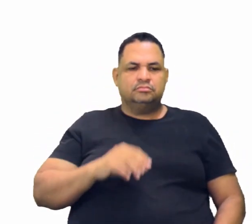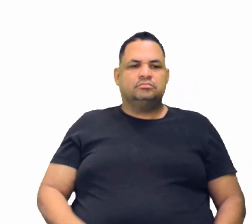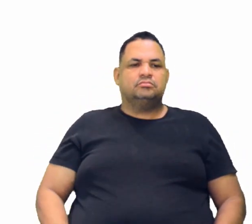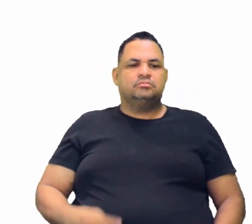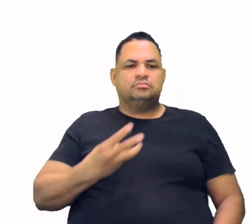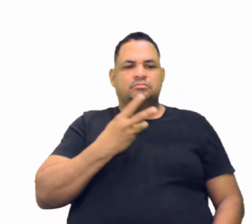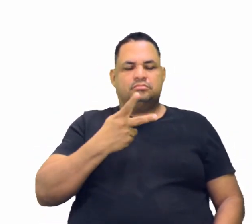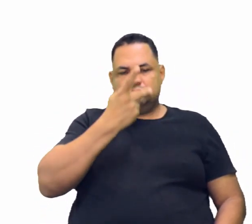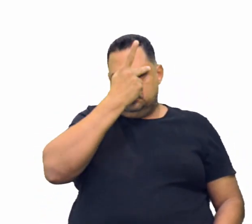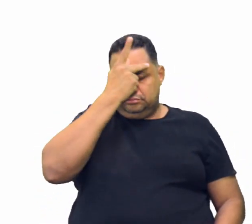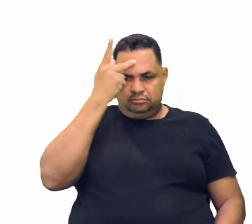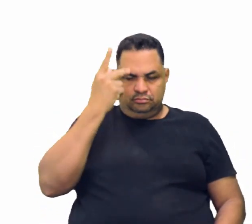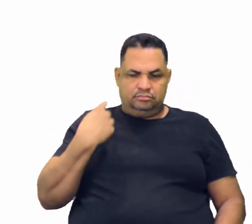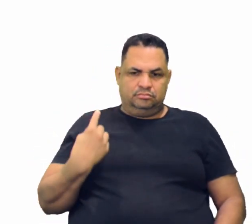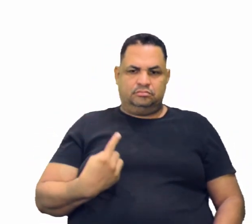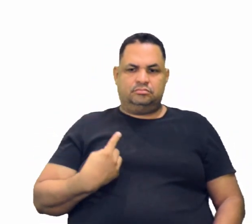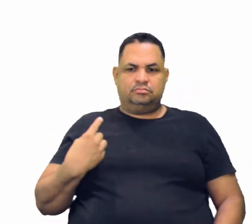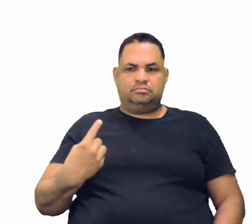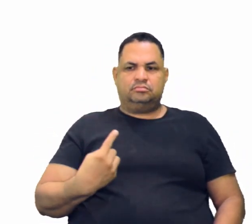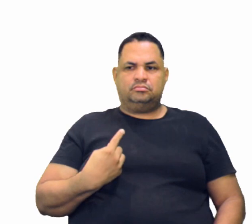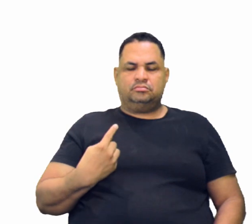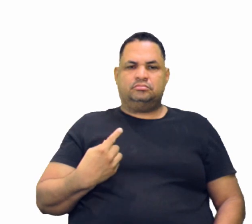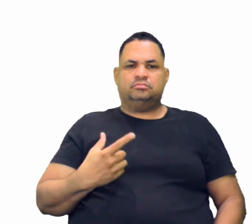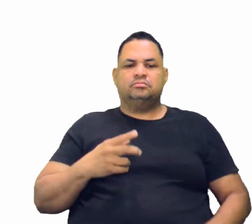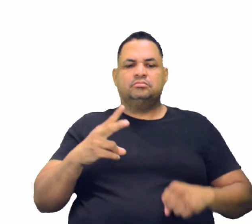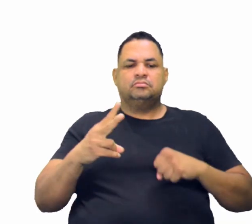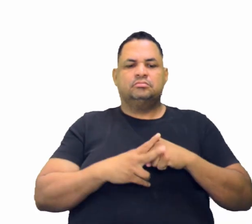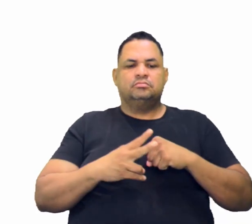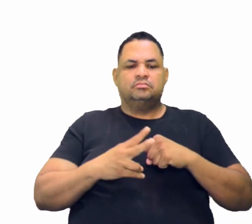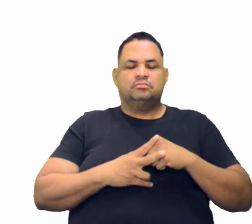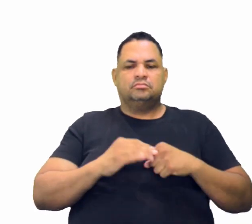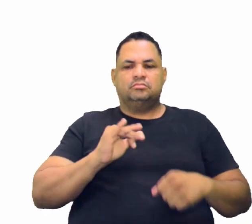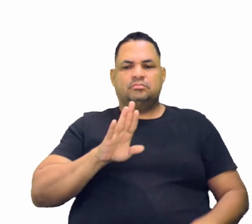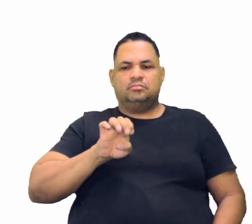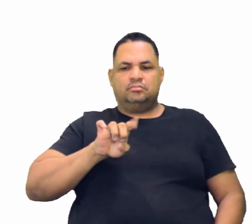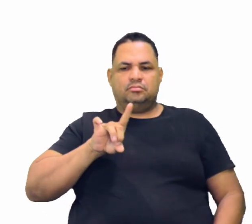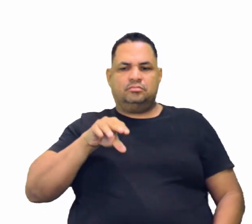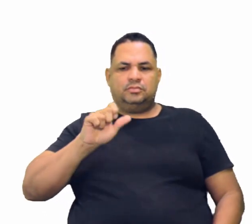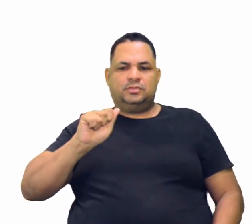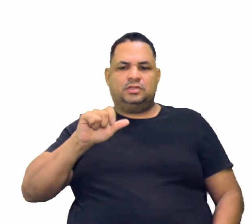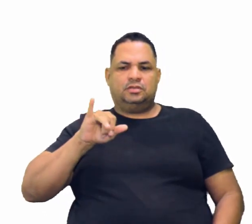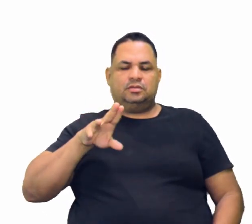Terceira pessoa do singular, porque eles são verbos impessoais.